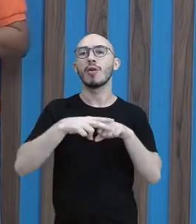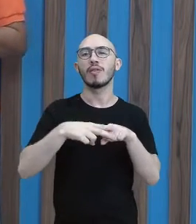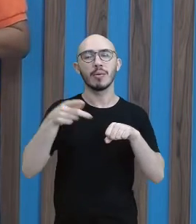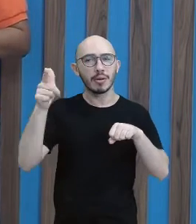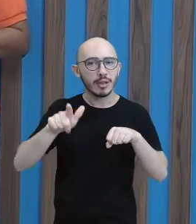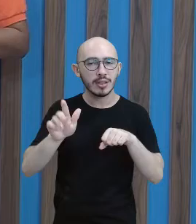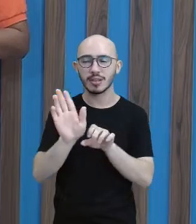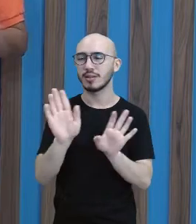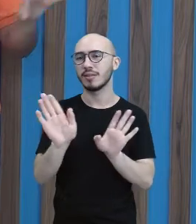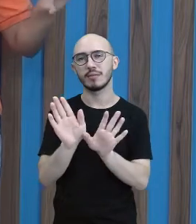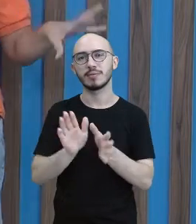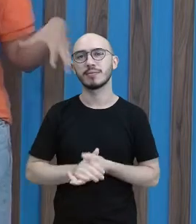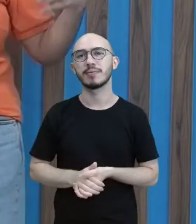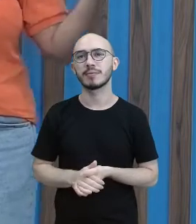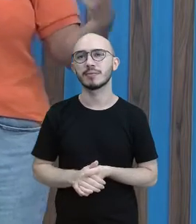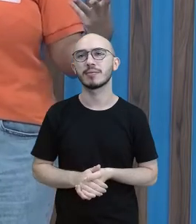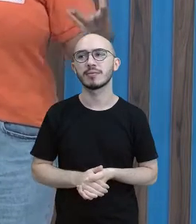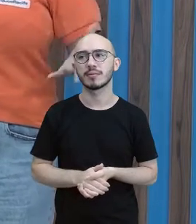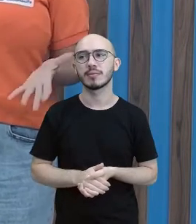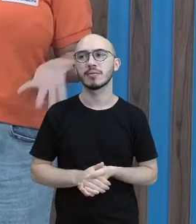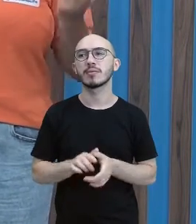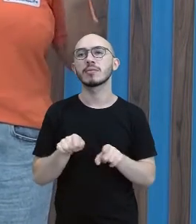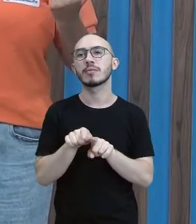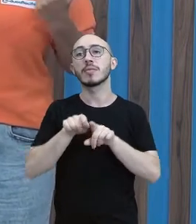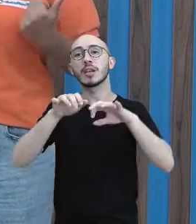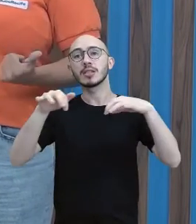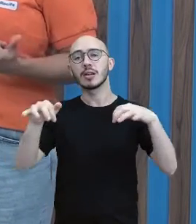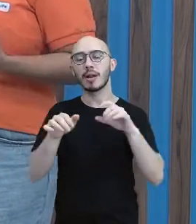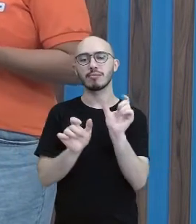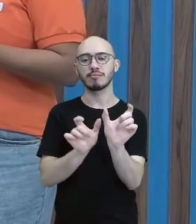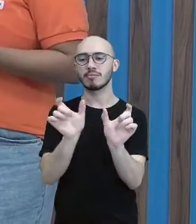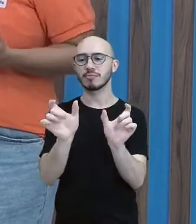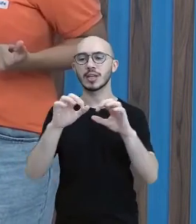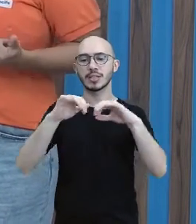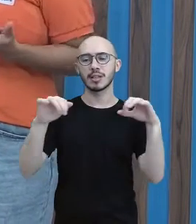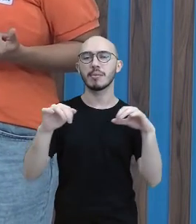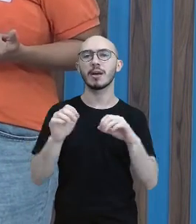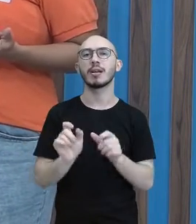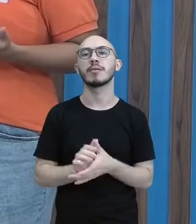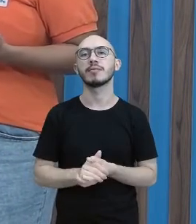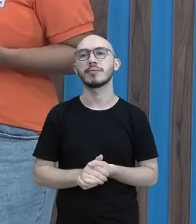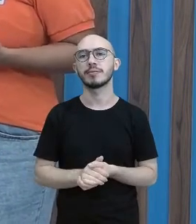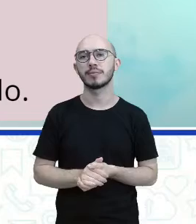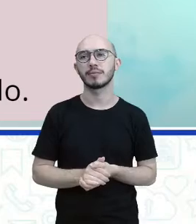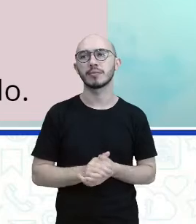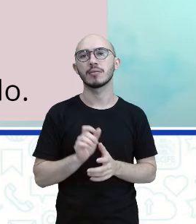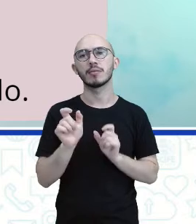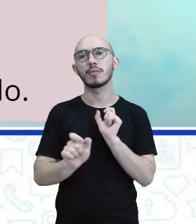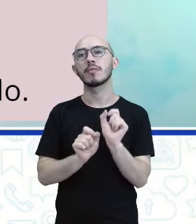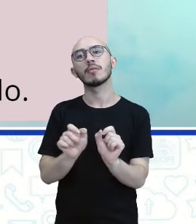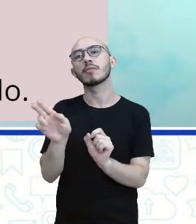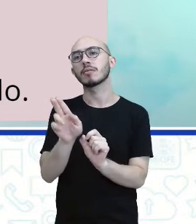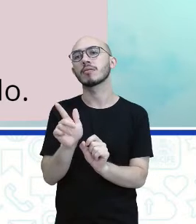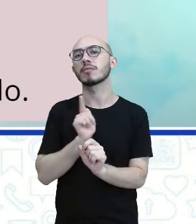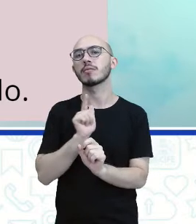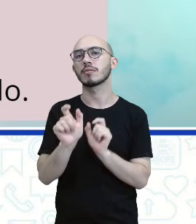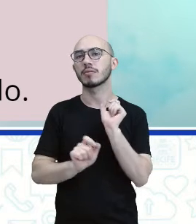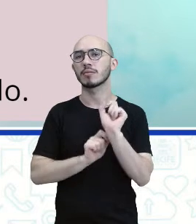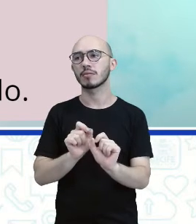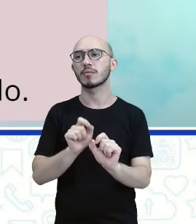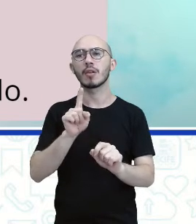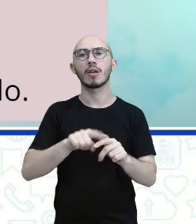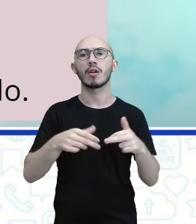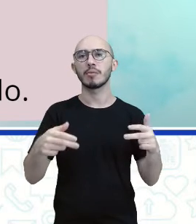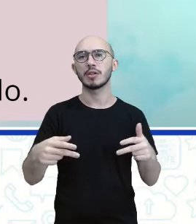vírgula. Separar termos que desejamos destacar. Então, emprega-se a vírgula quando você usar algum